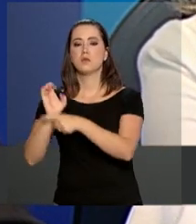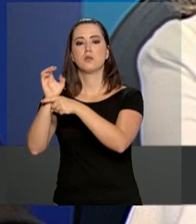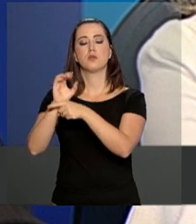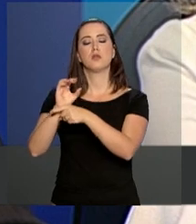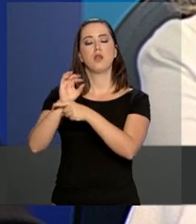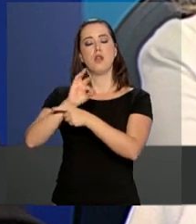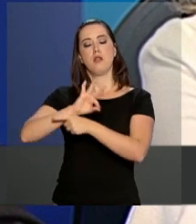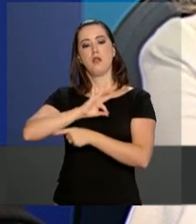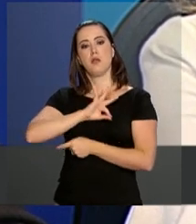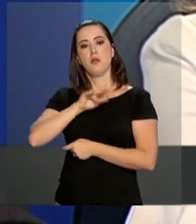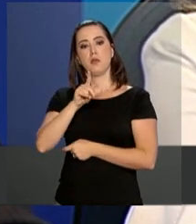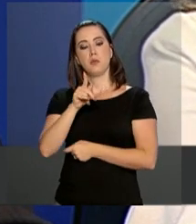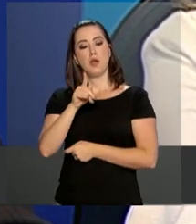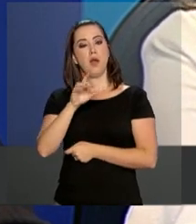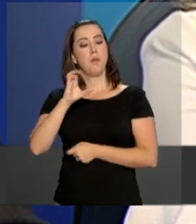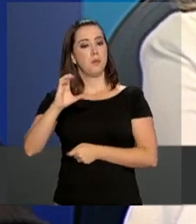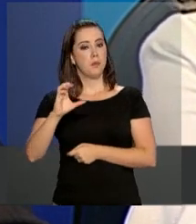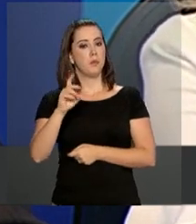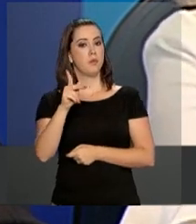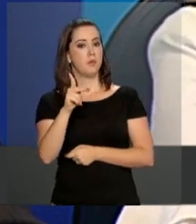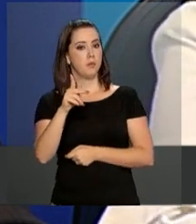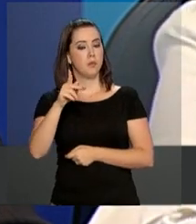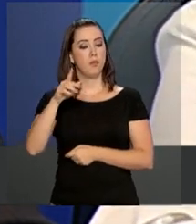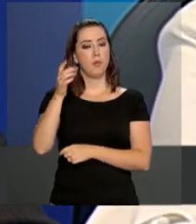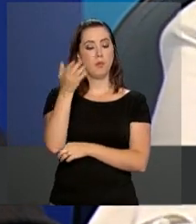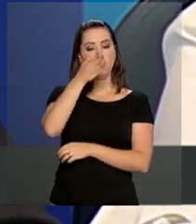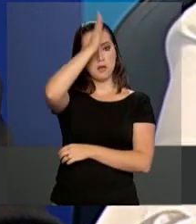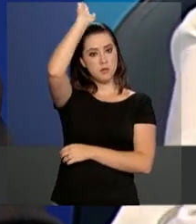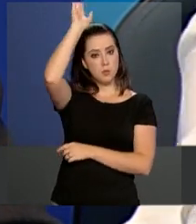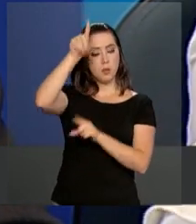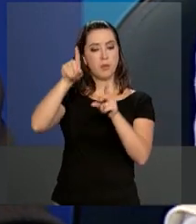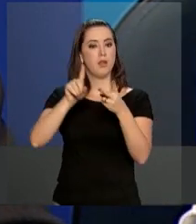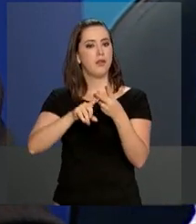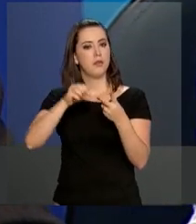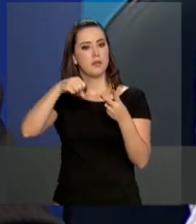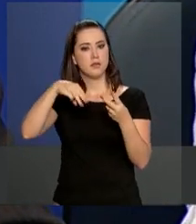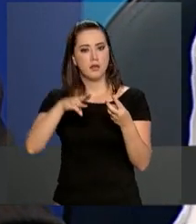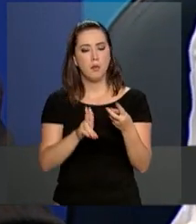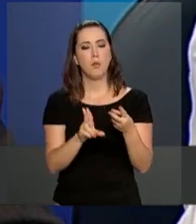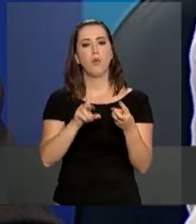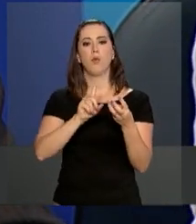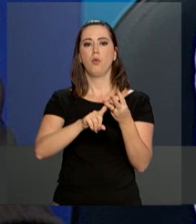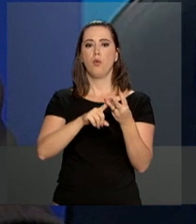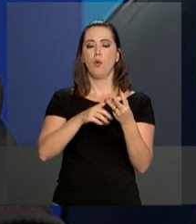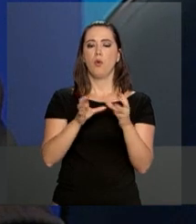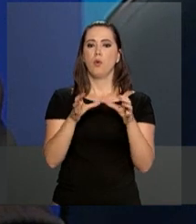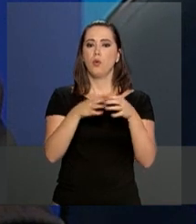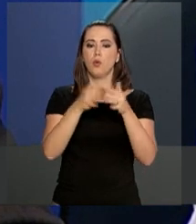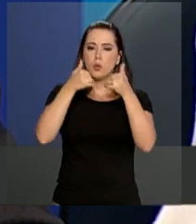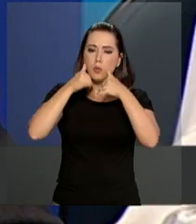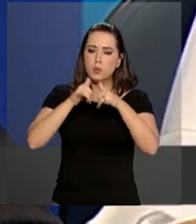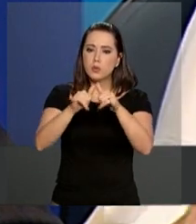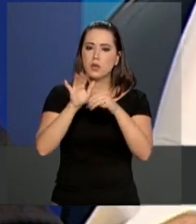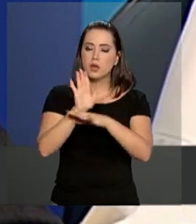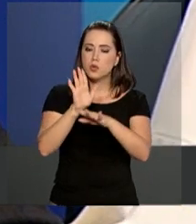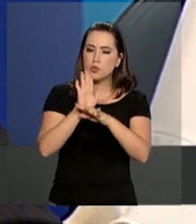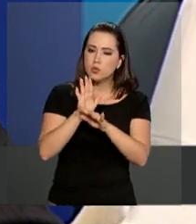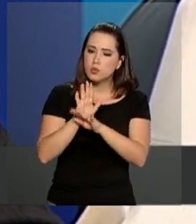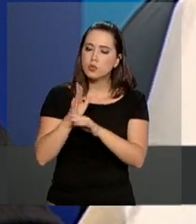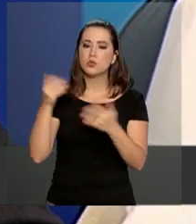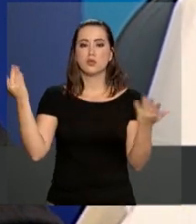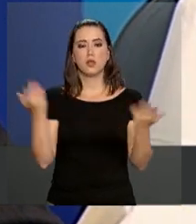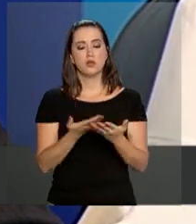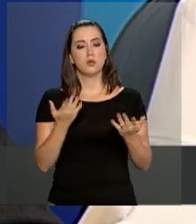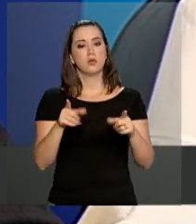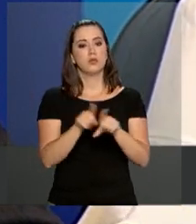é bombeiros polícia militar samu as companhias elétricas é que ajudar e ajudar muito hoje